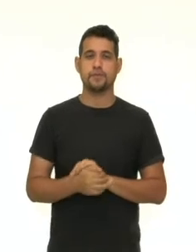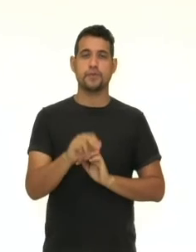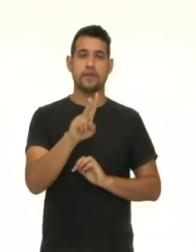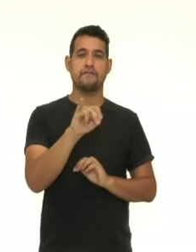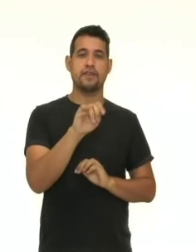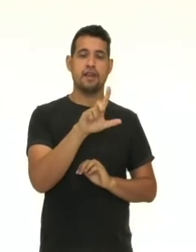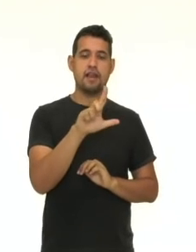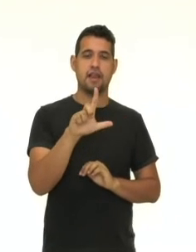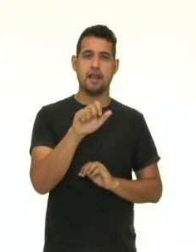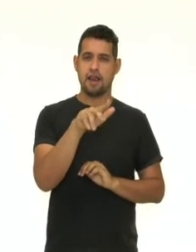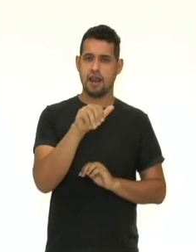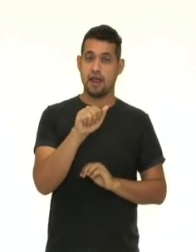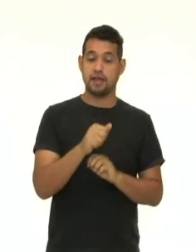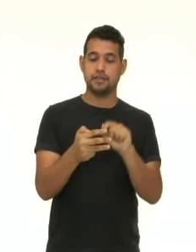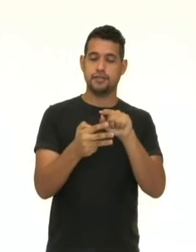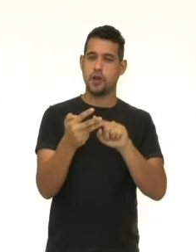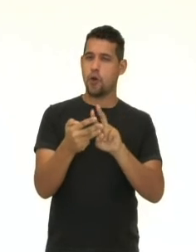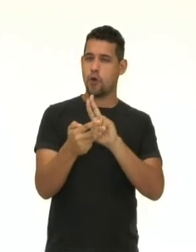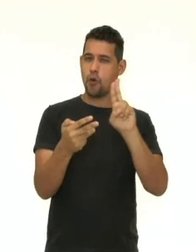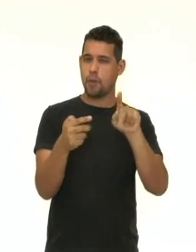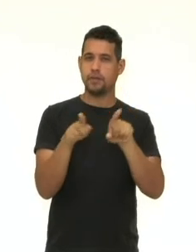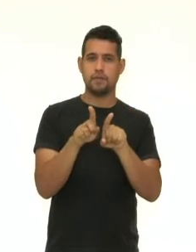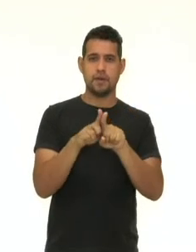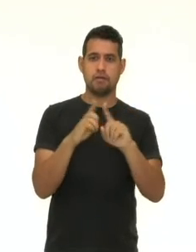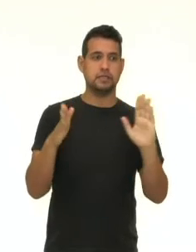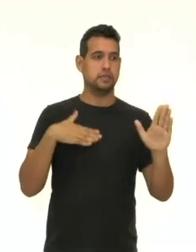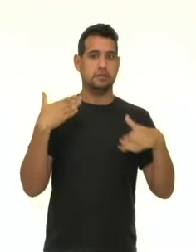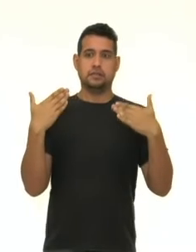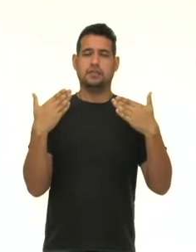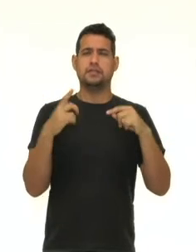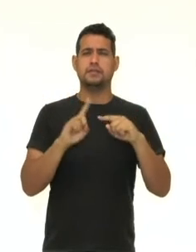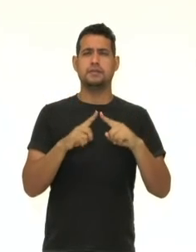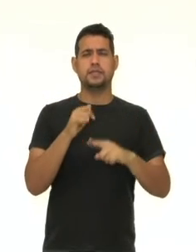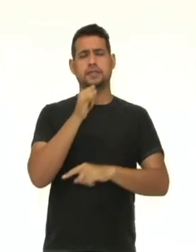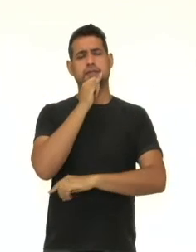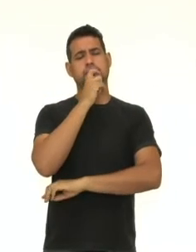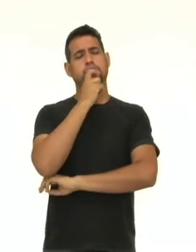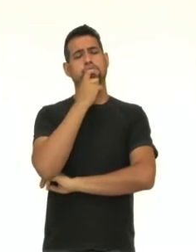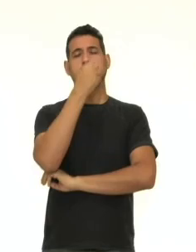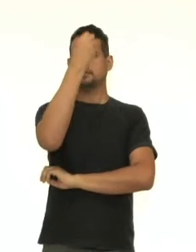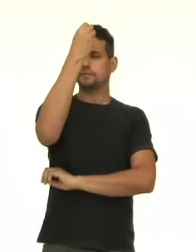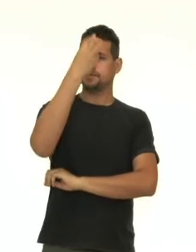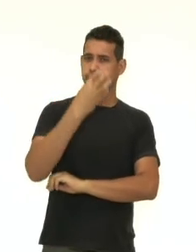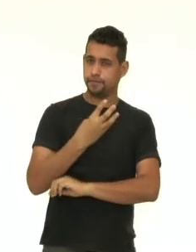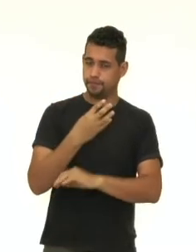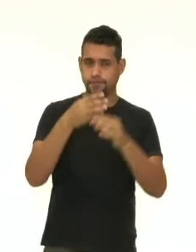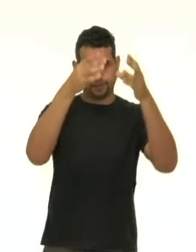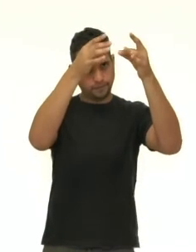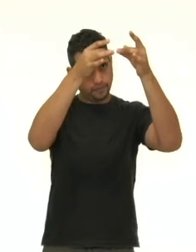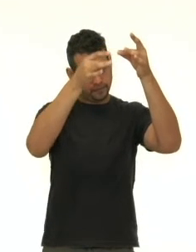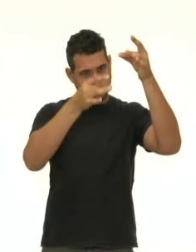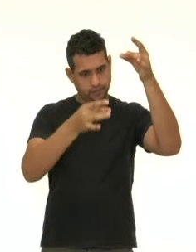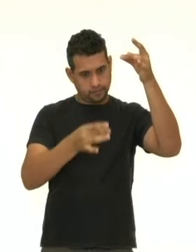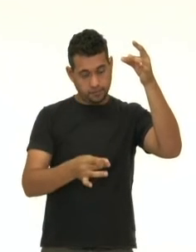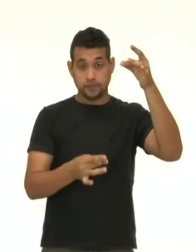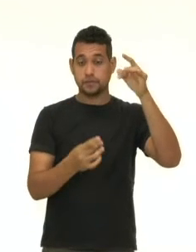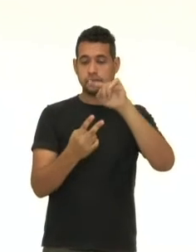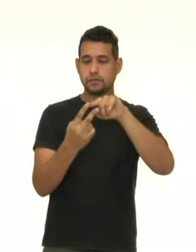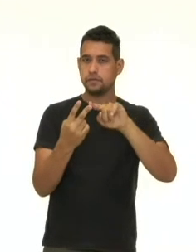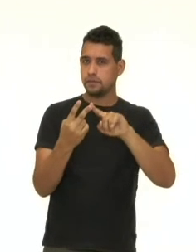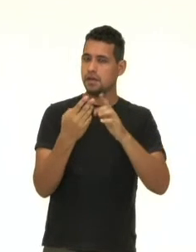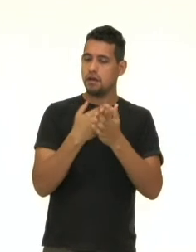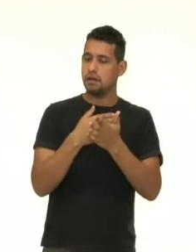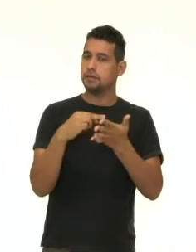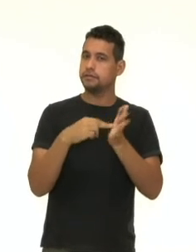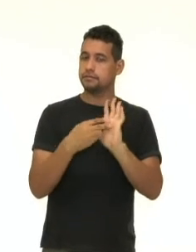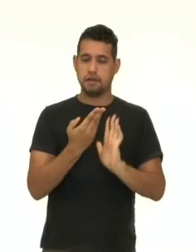Vilela Camilo, 3 nomes, uma aventura. Então, daí ele descreve em detalhes. Os 2 primeiros